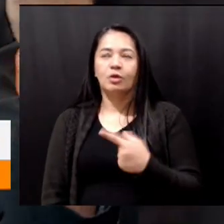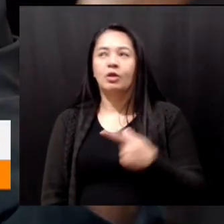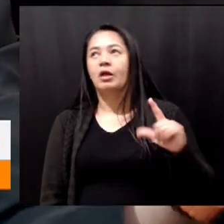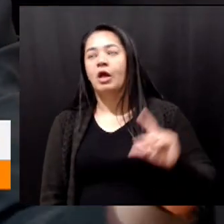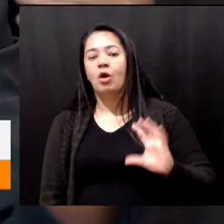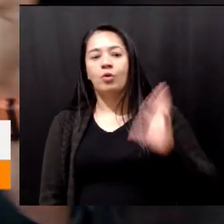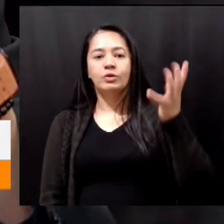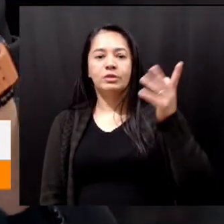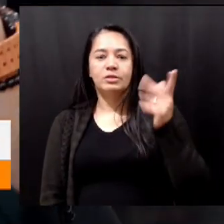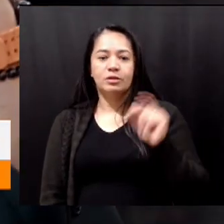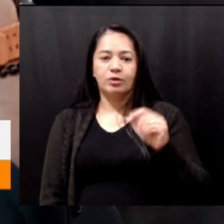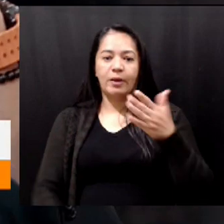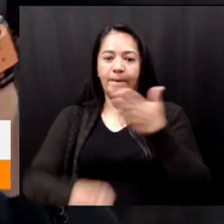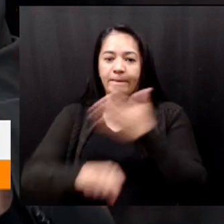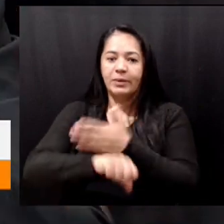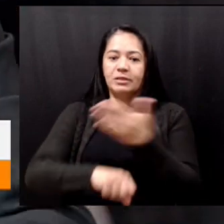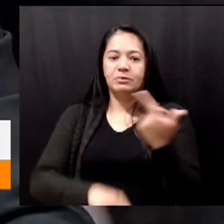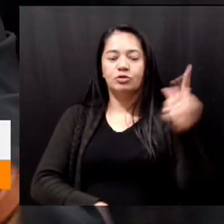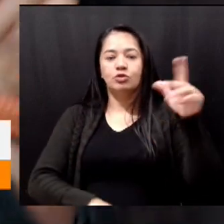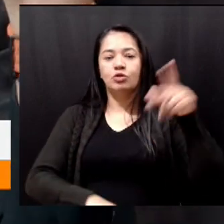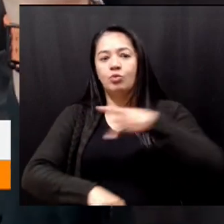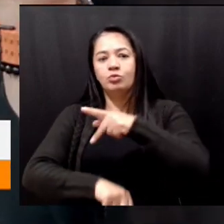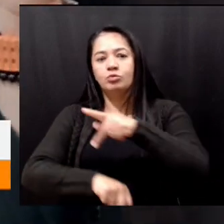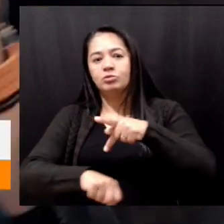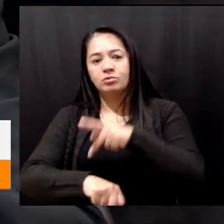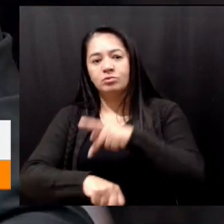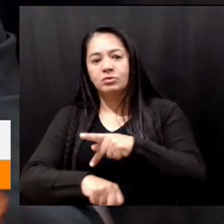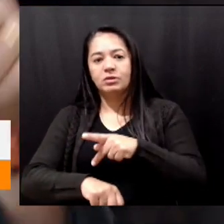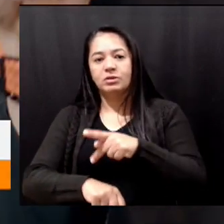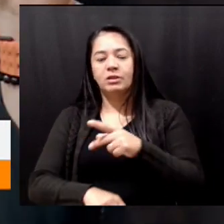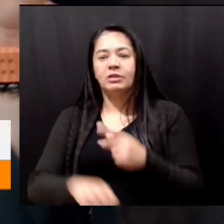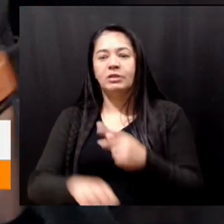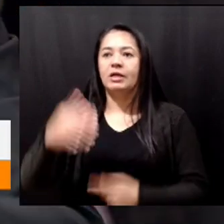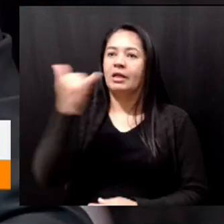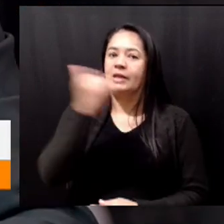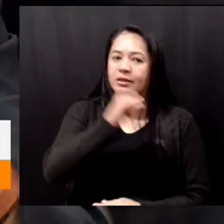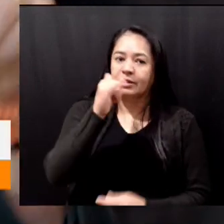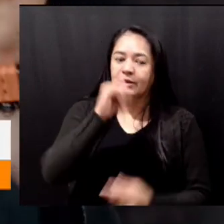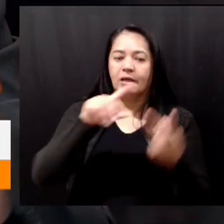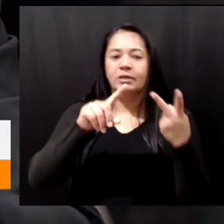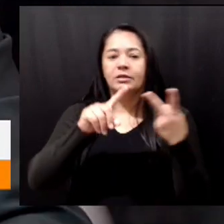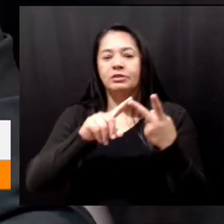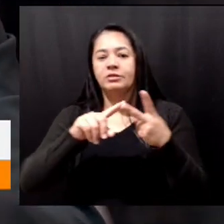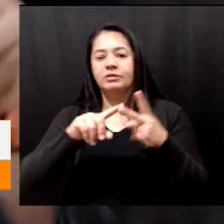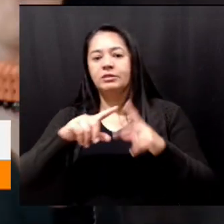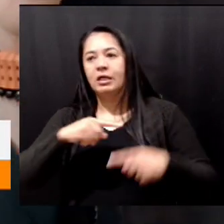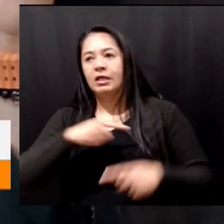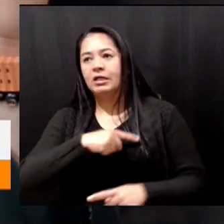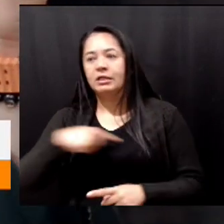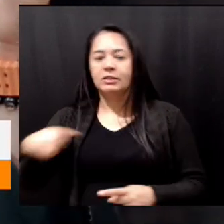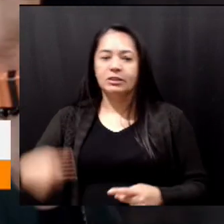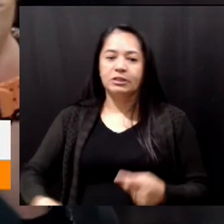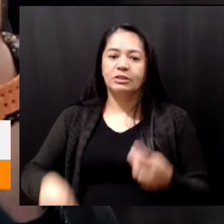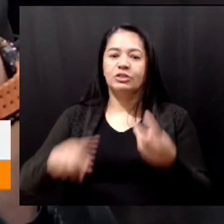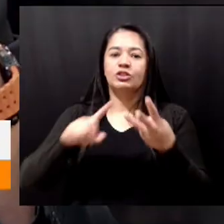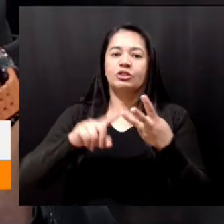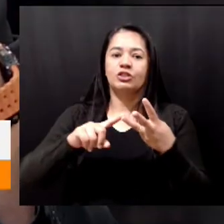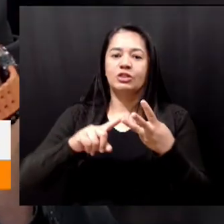outros países aqui, pessoal da Itália, China, Malásia, Bélgica,